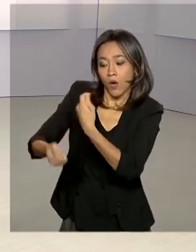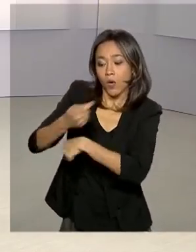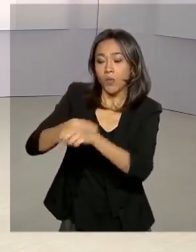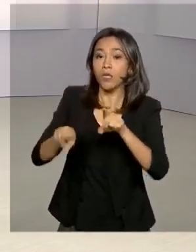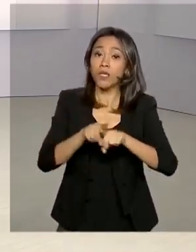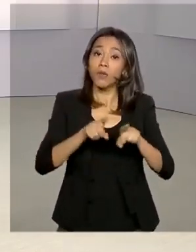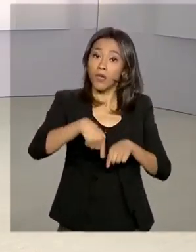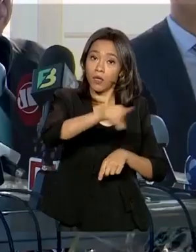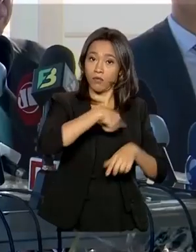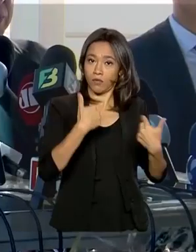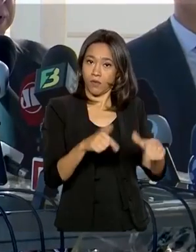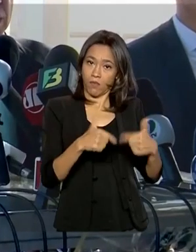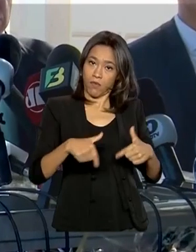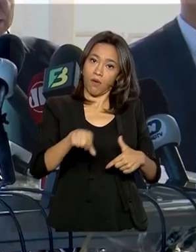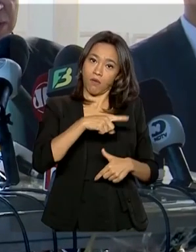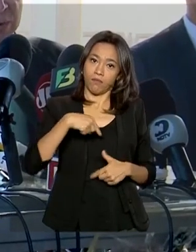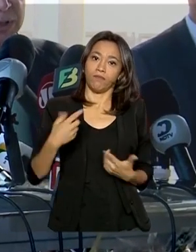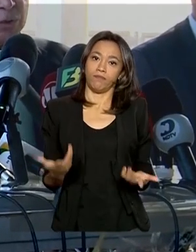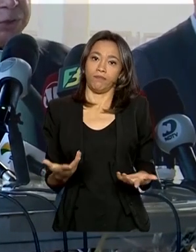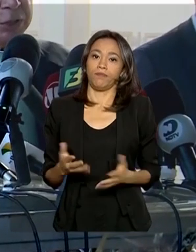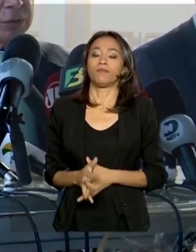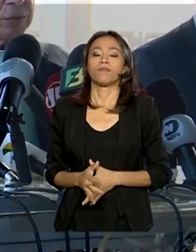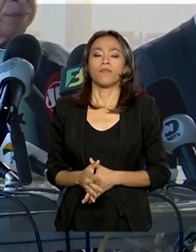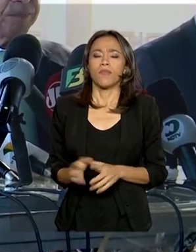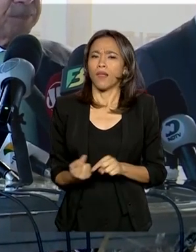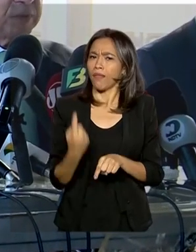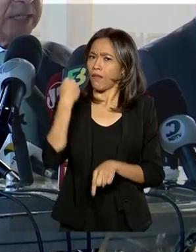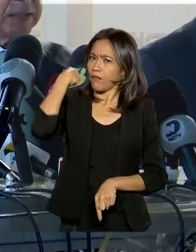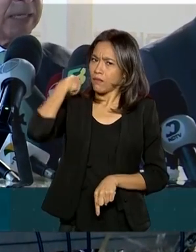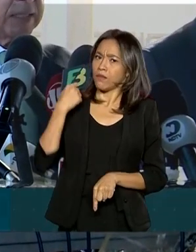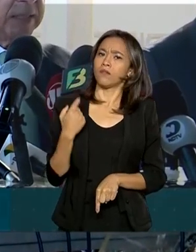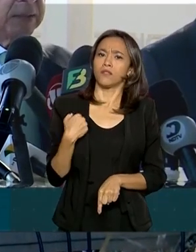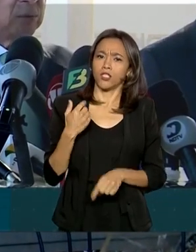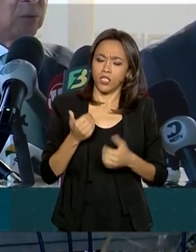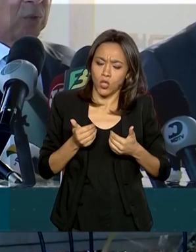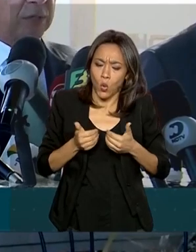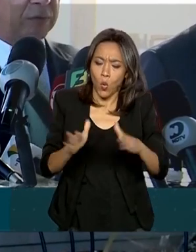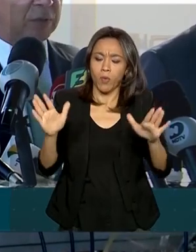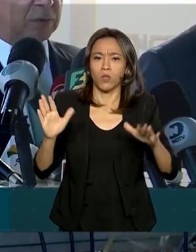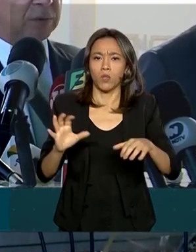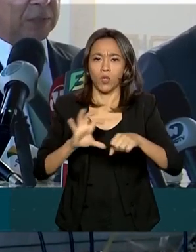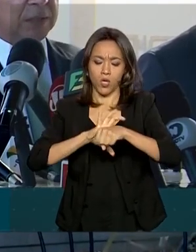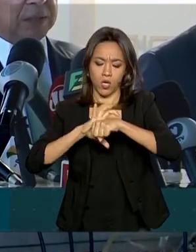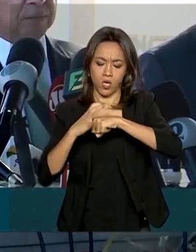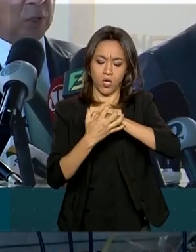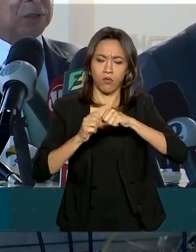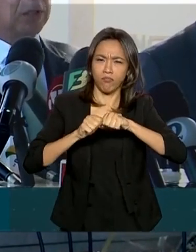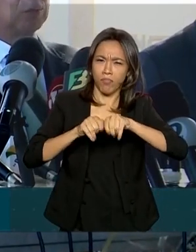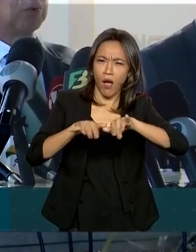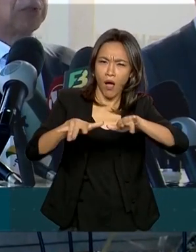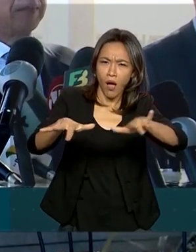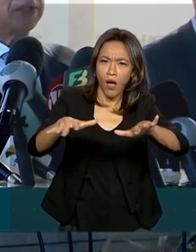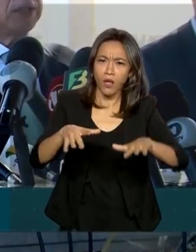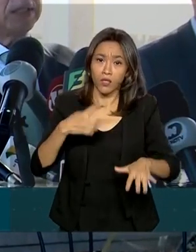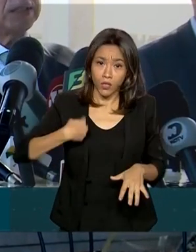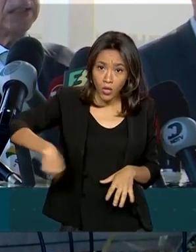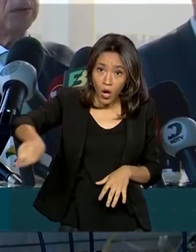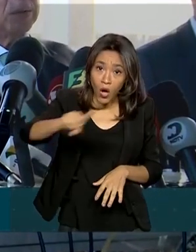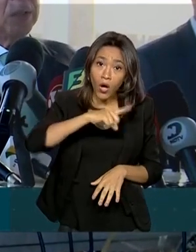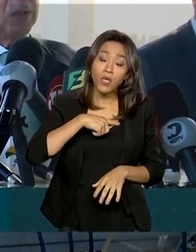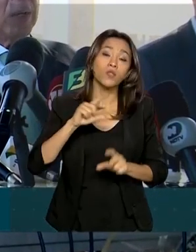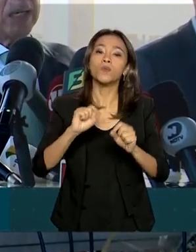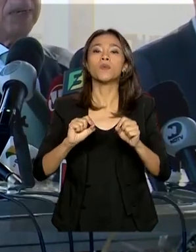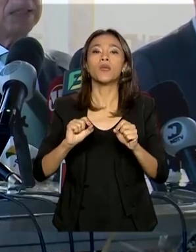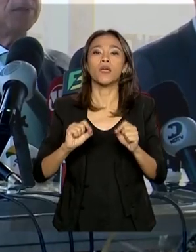brasileiros. Nós estamos, desde o início dessa crise do coronavírus, nós estamos justamente